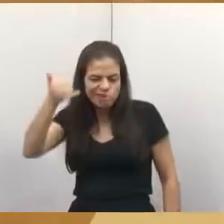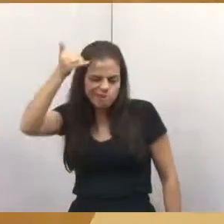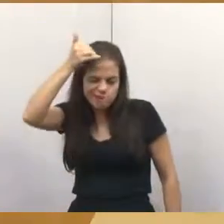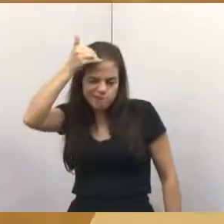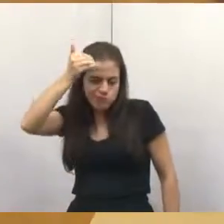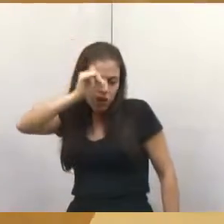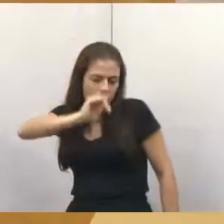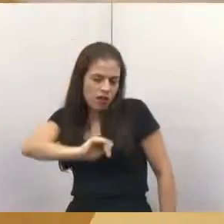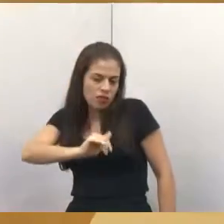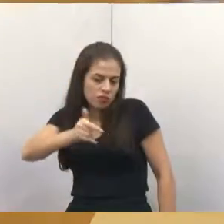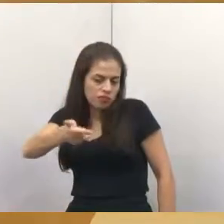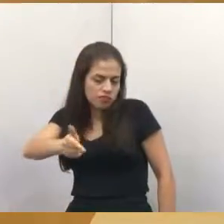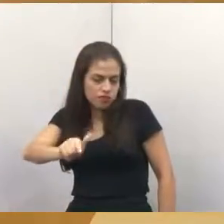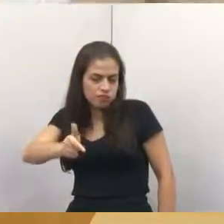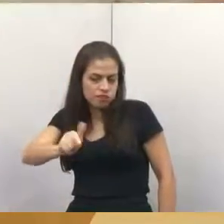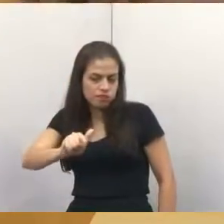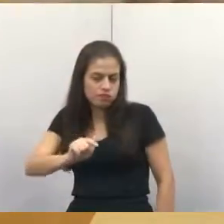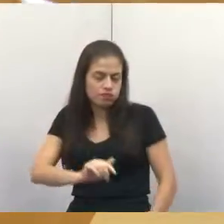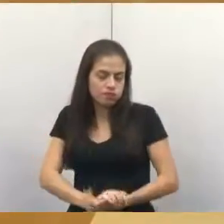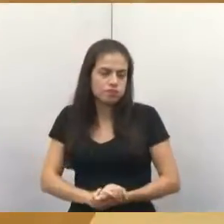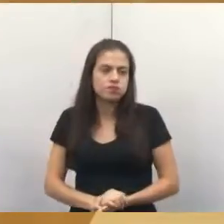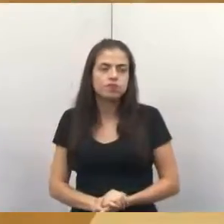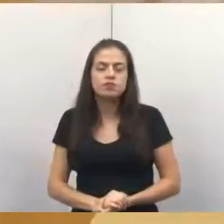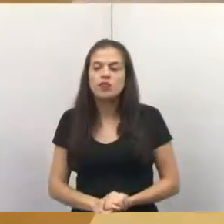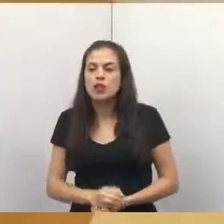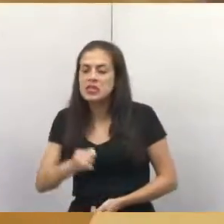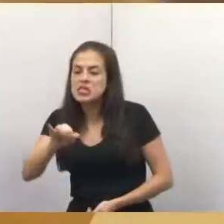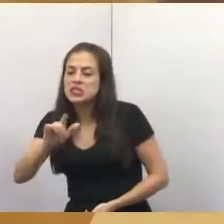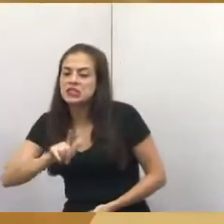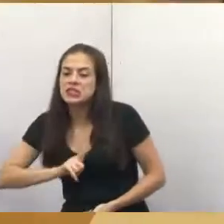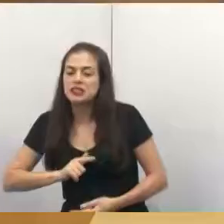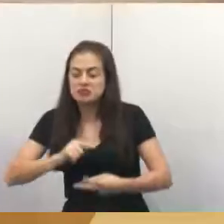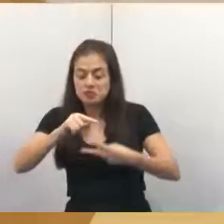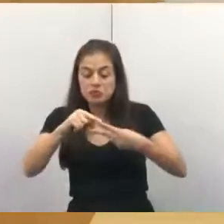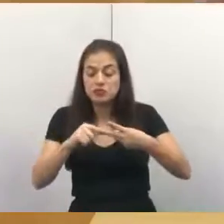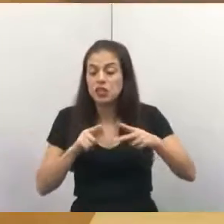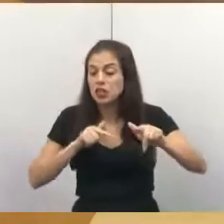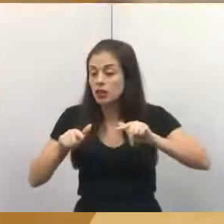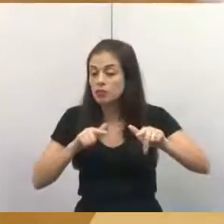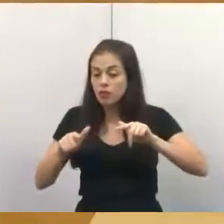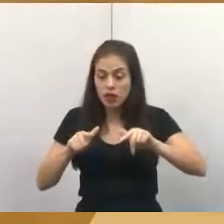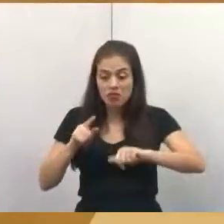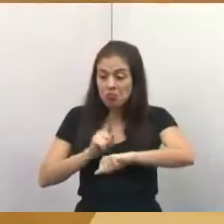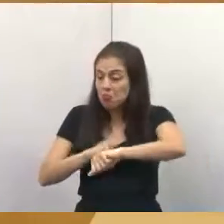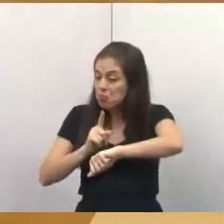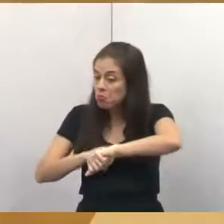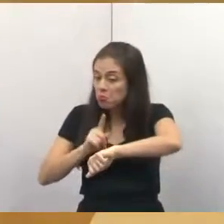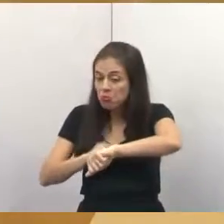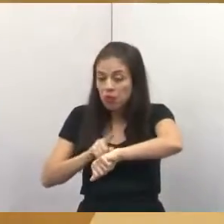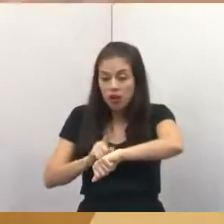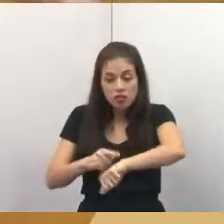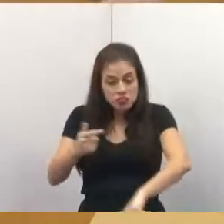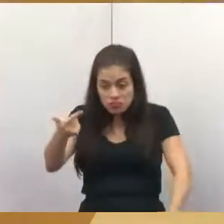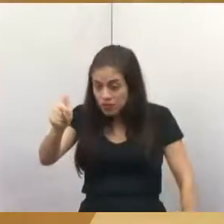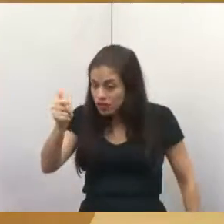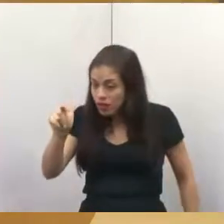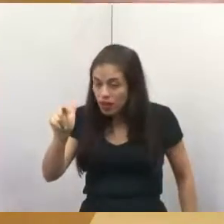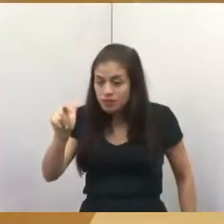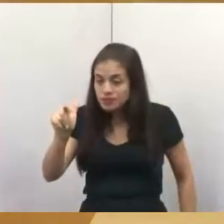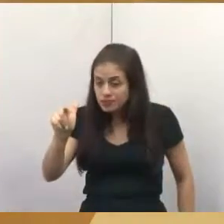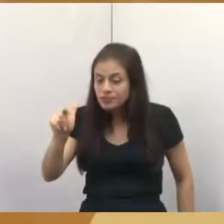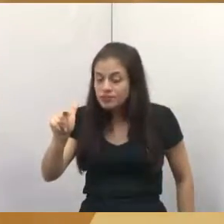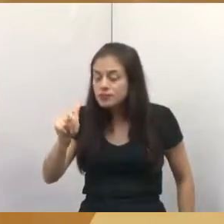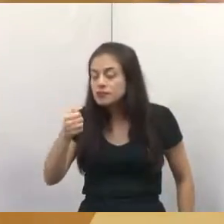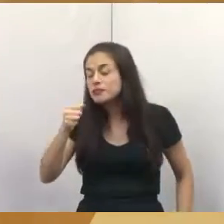falo que 2 trabalhos não dá tempo mesmo. Algum serviço que a gente faz já não dá tempo de fazer as coisas, imagina 2. Agora, se alguém aí se